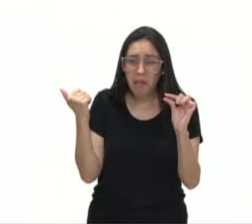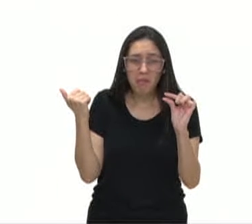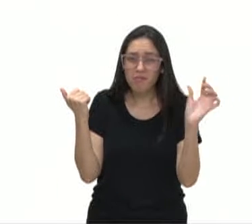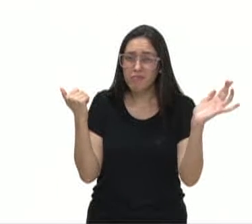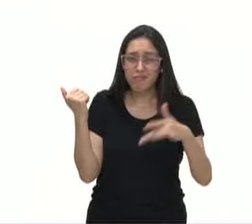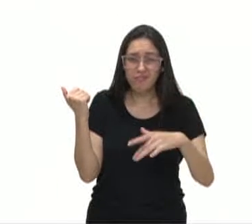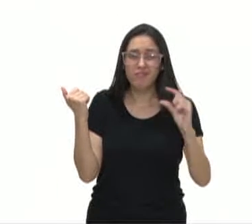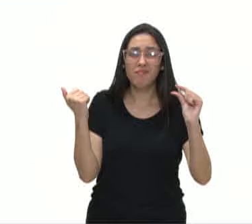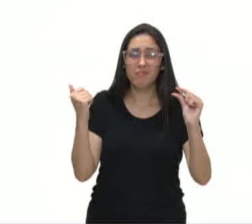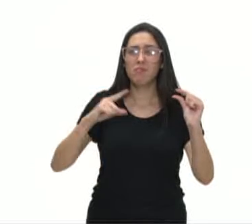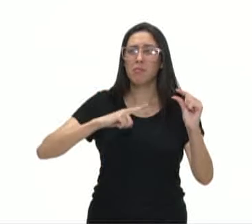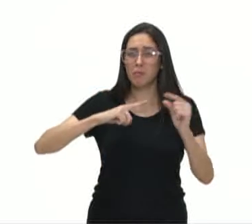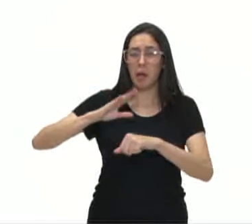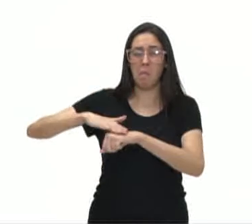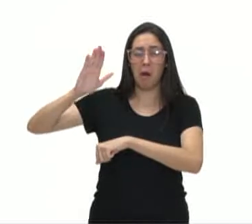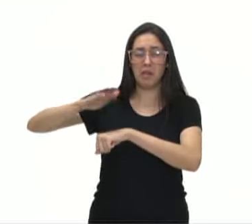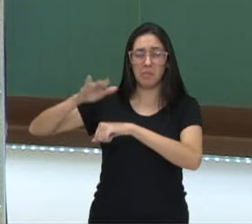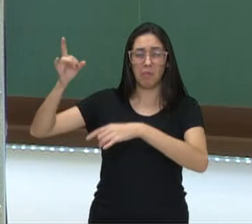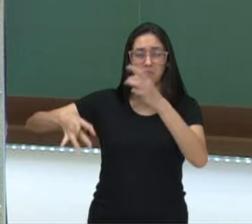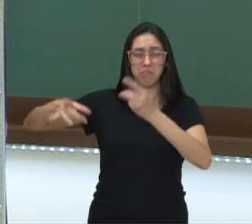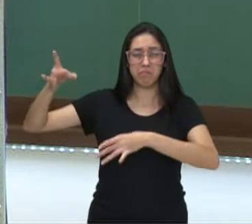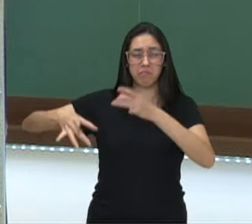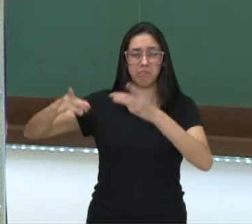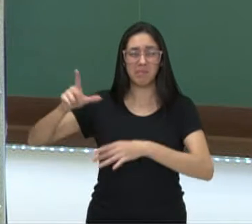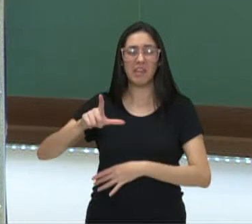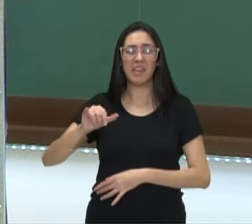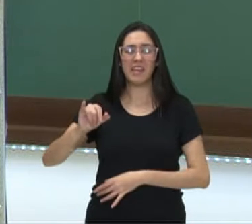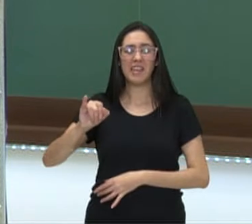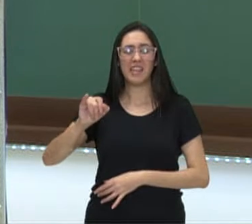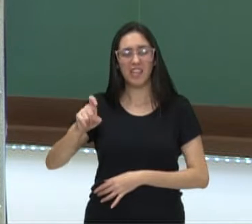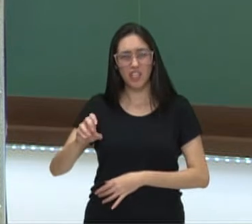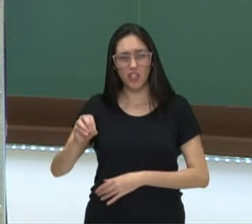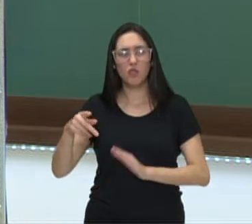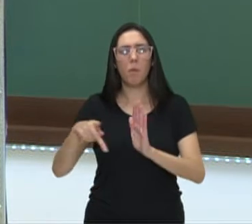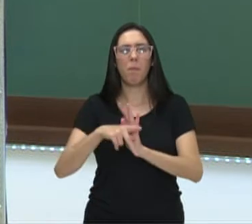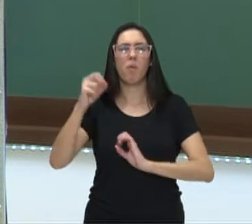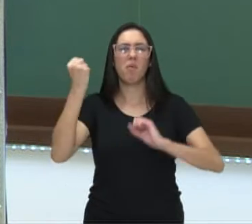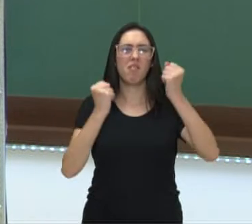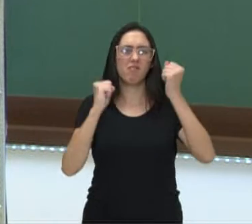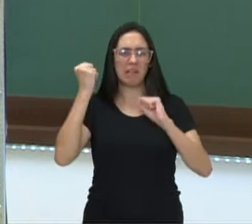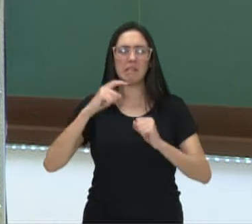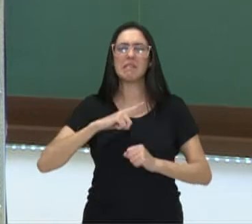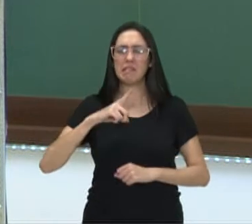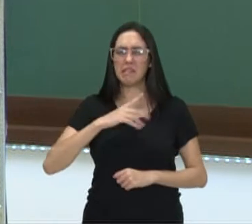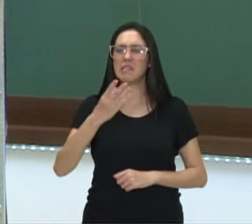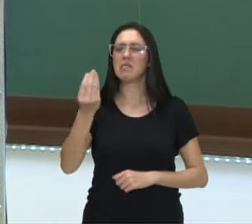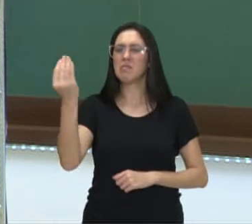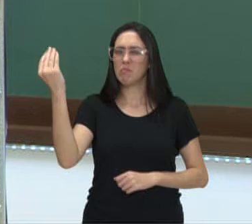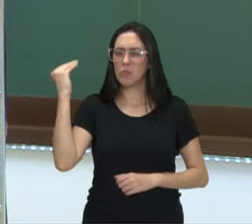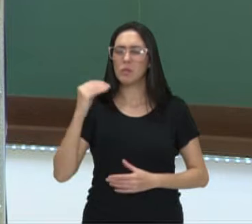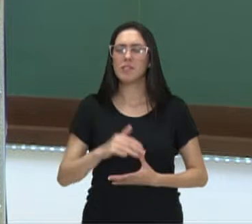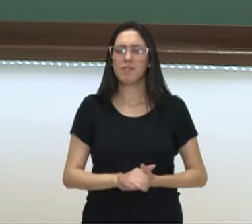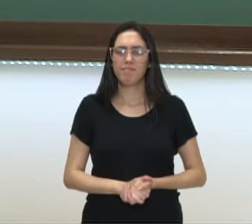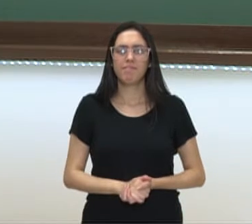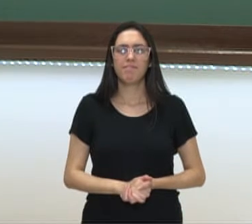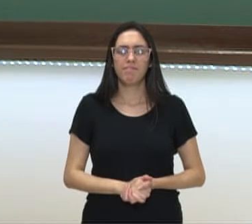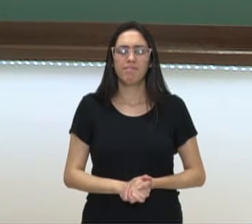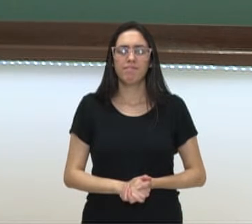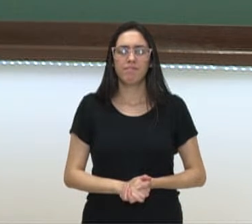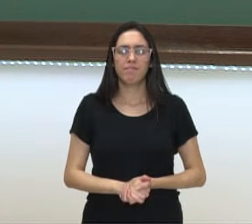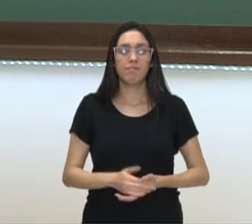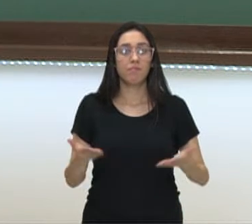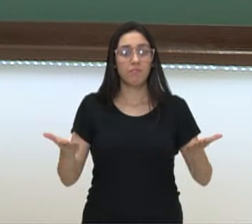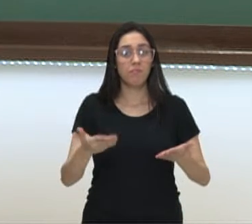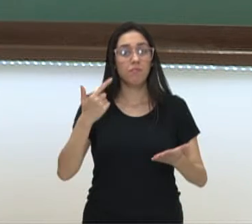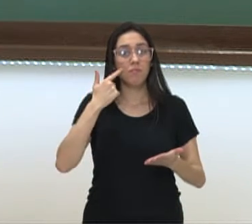de todo o resíduo produzido durante a fabricação dos nossos produtos que nós dispomos. E agora confere